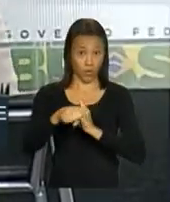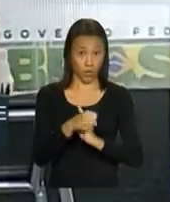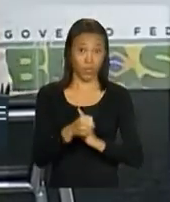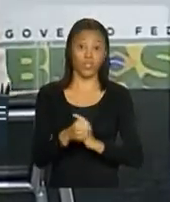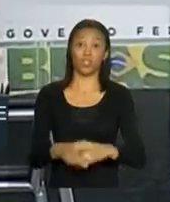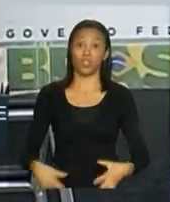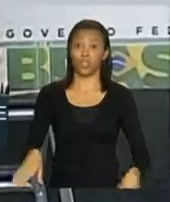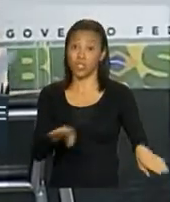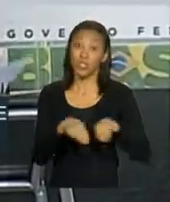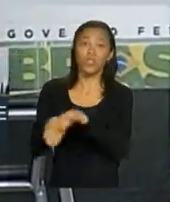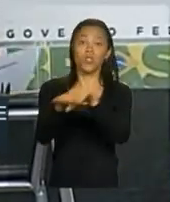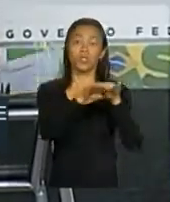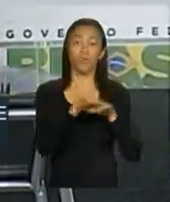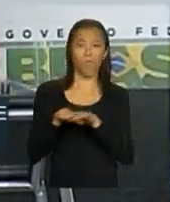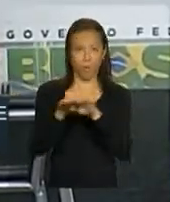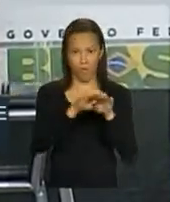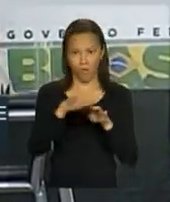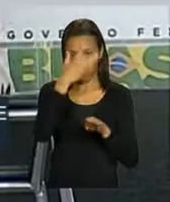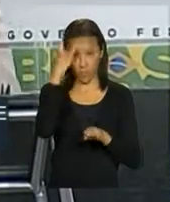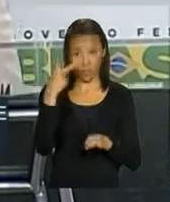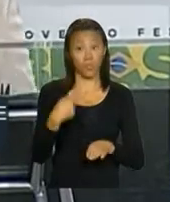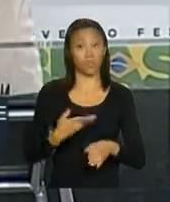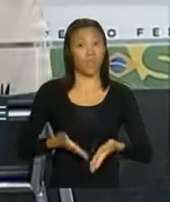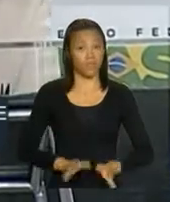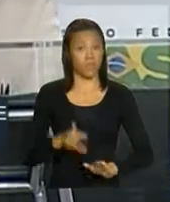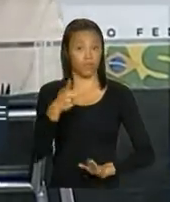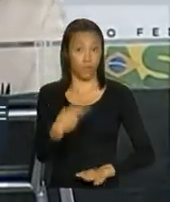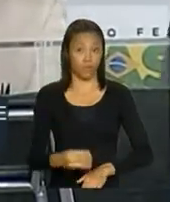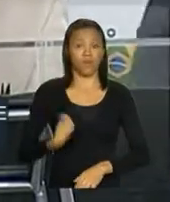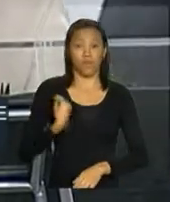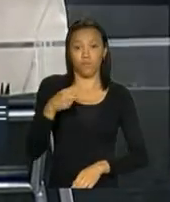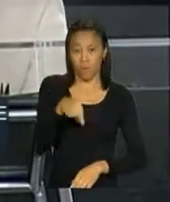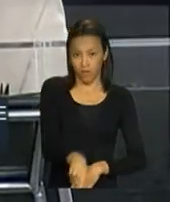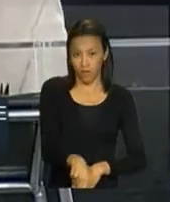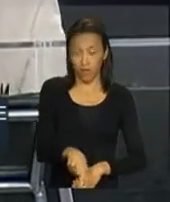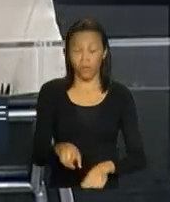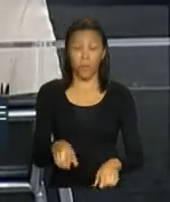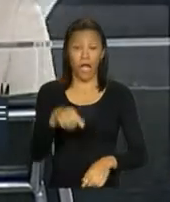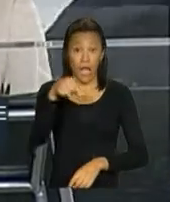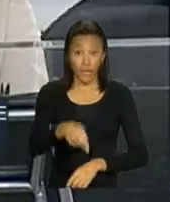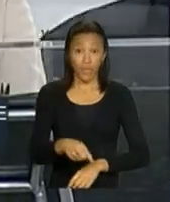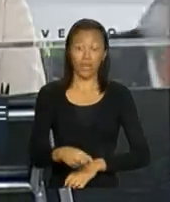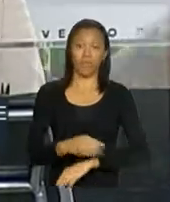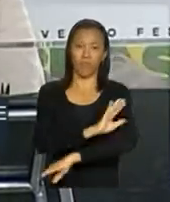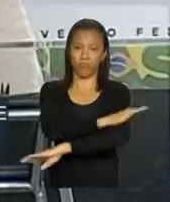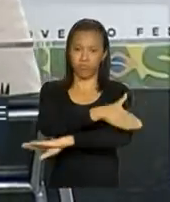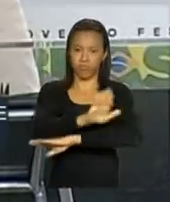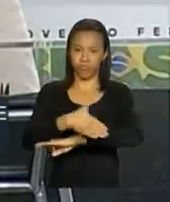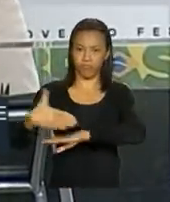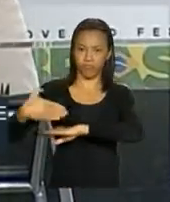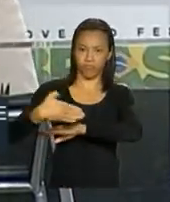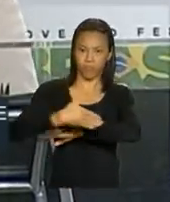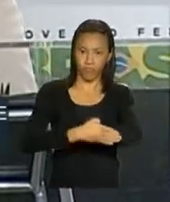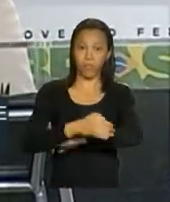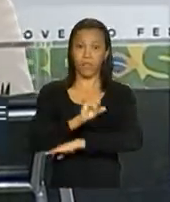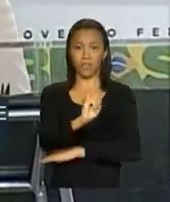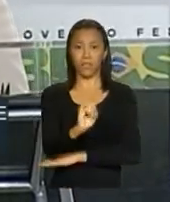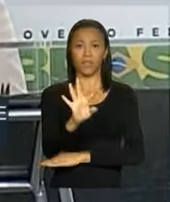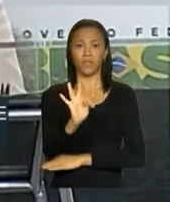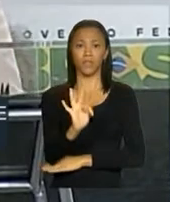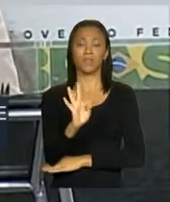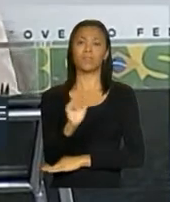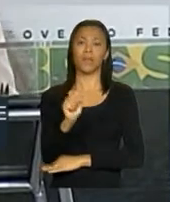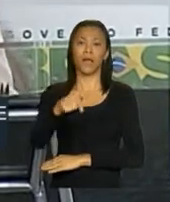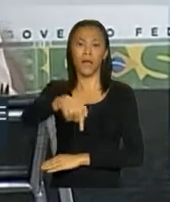justo para os brasileiros que aqui vivem. O Porto do Itaqui, que hoje inaugura mais